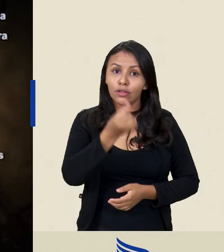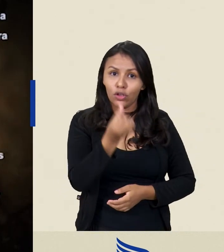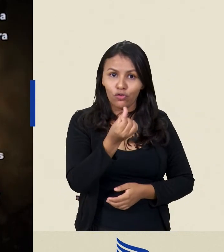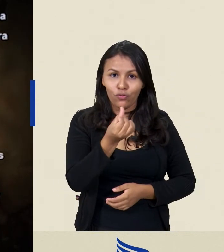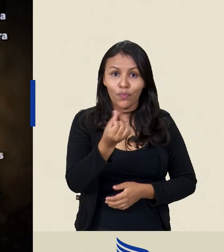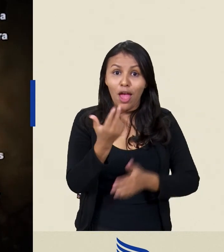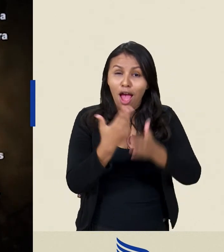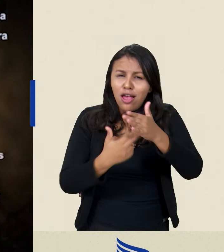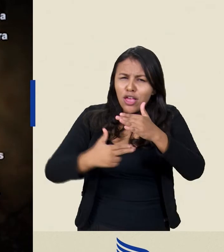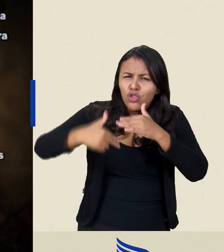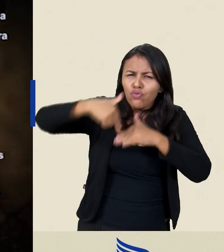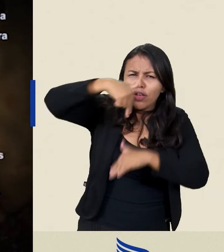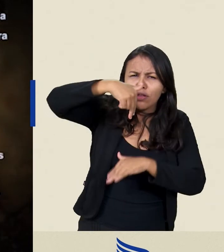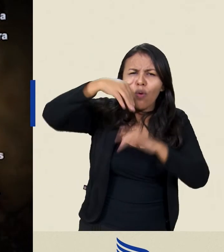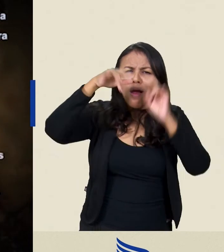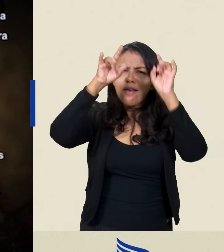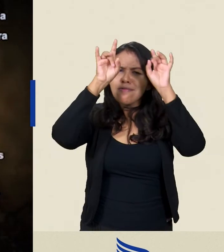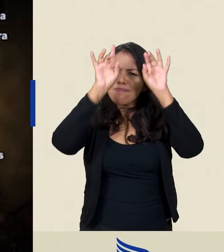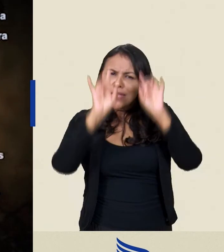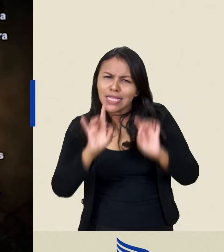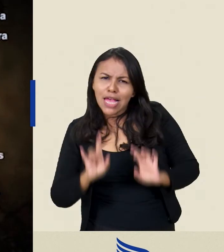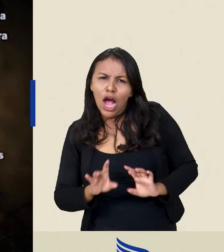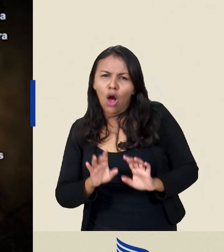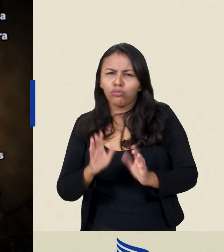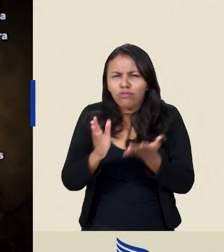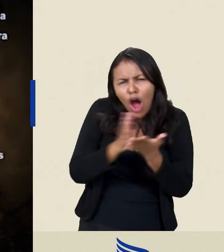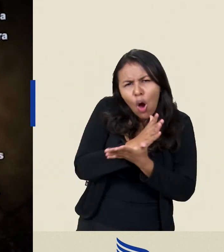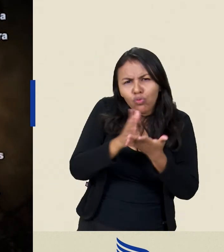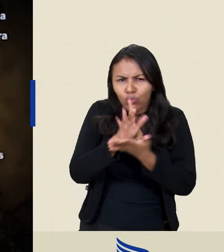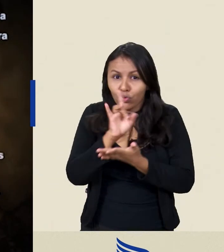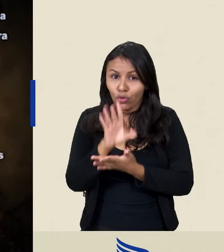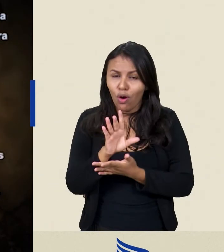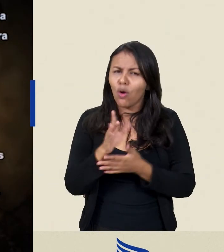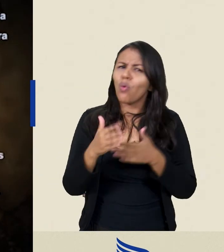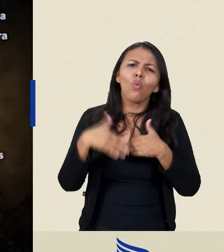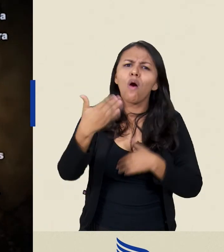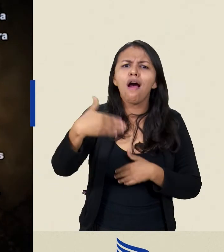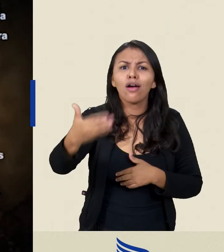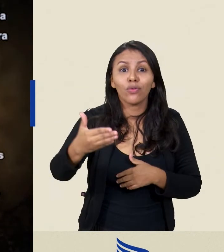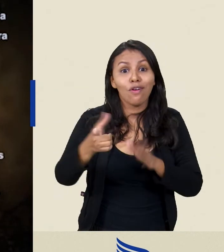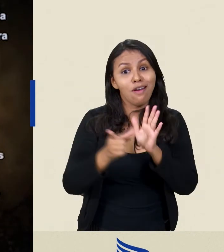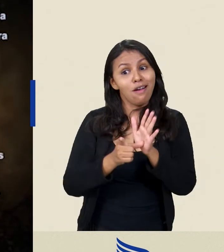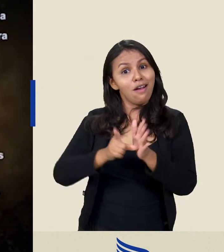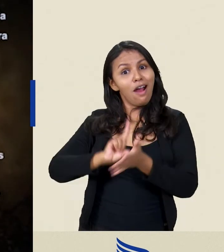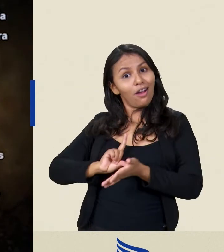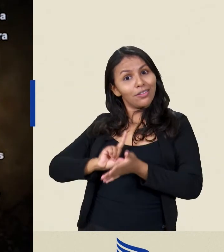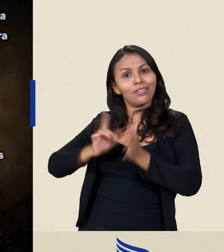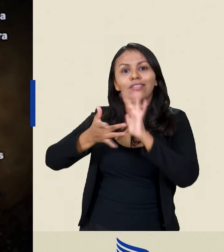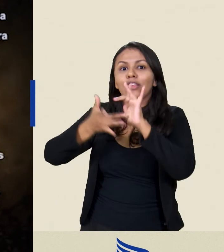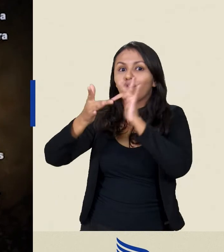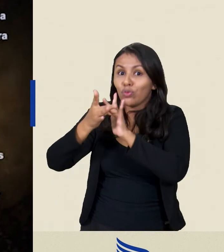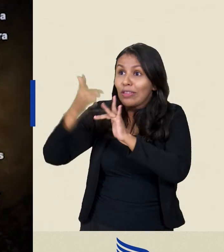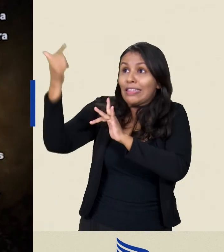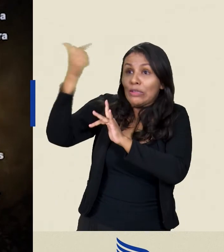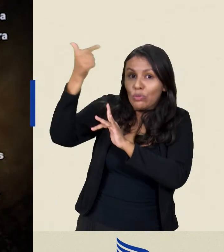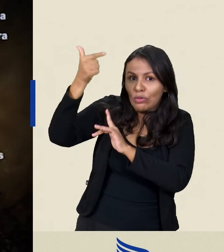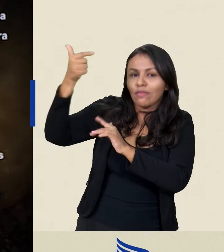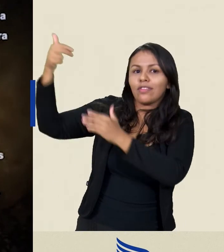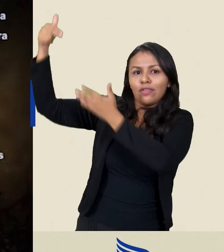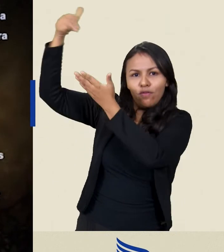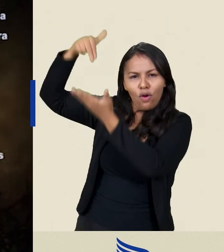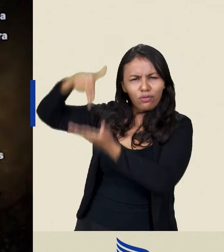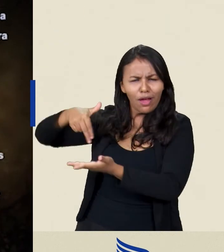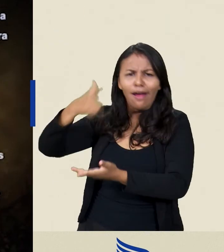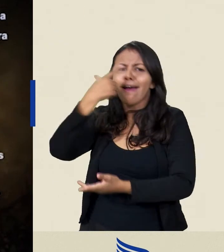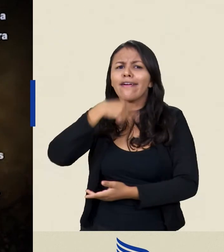ou ressurreição especial vai acontecer antes do segundo advento de Cristo e tomarão parte nela